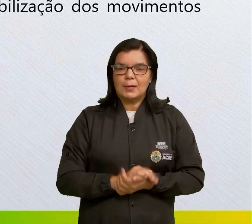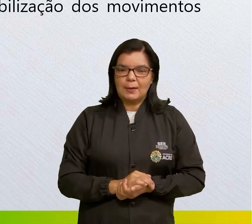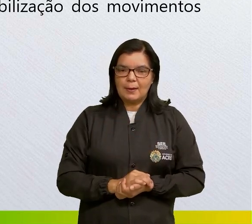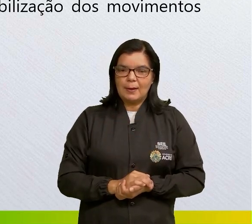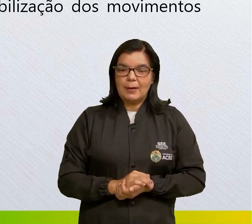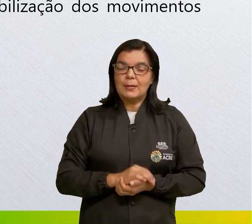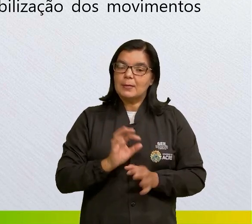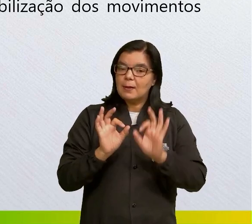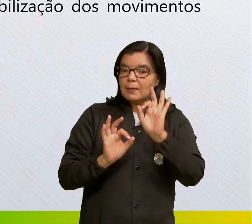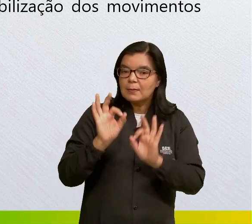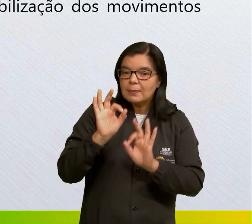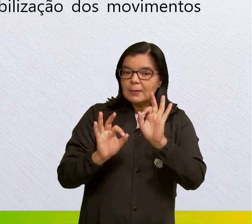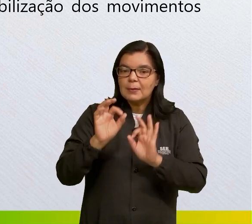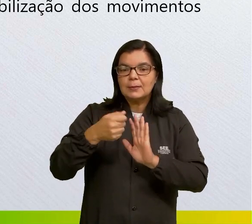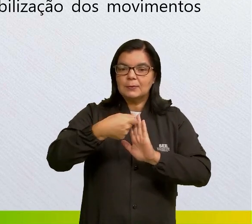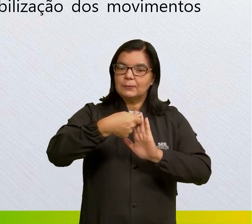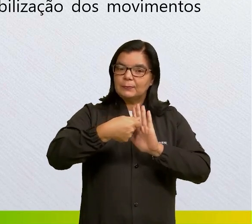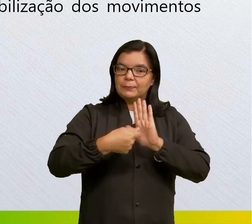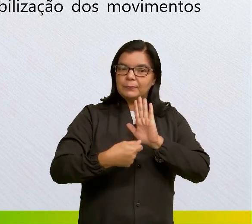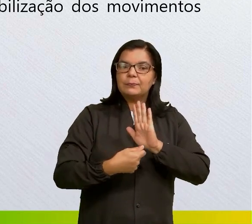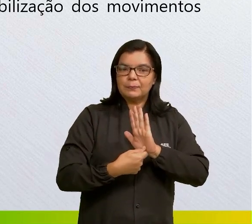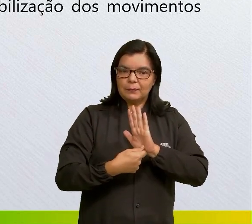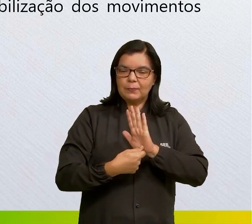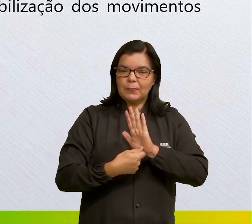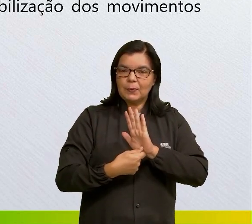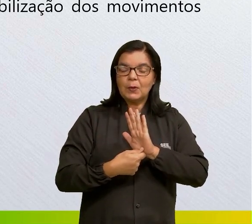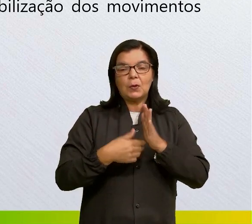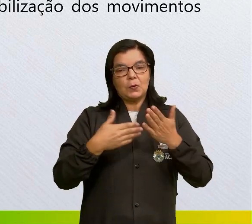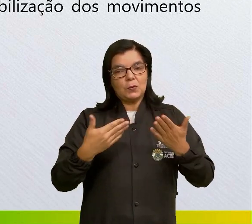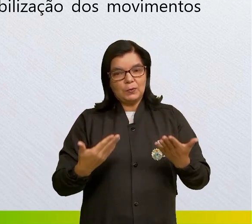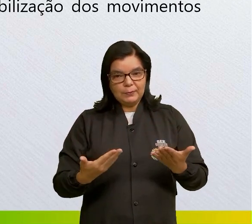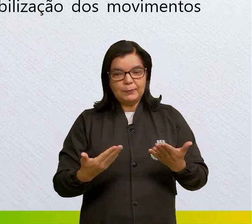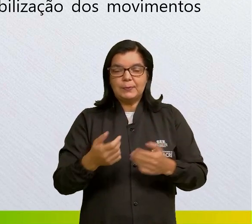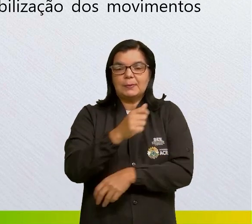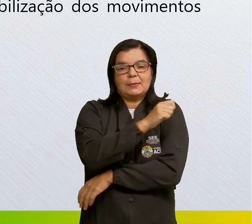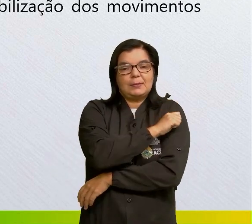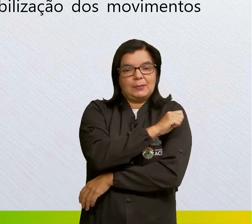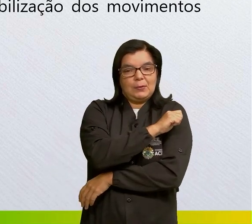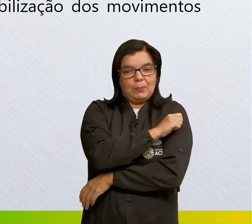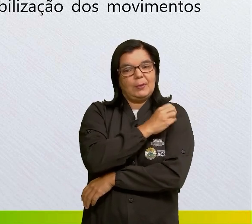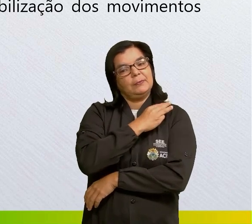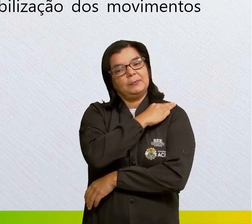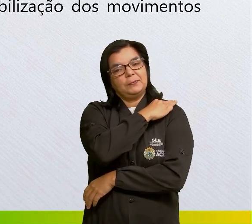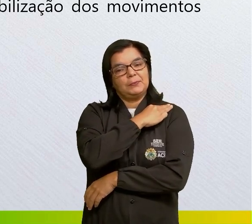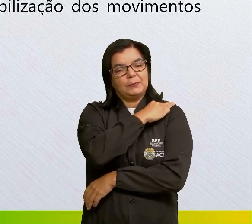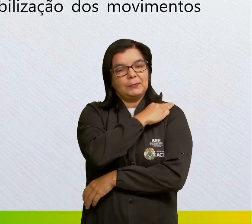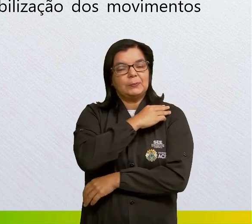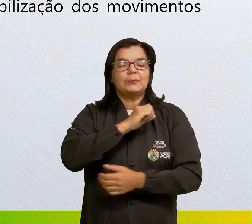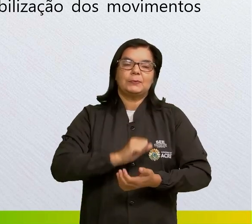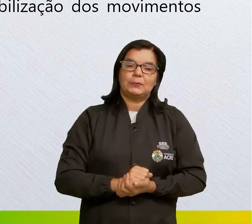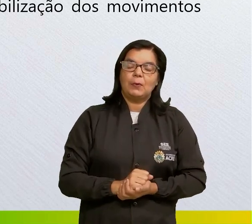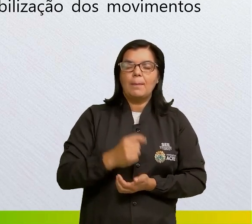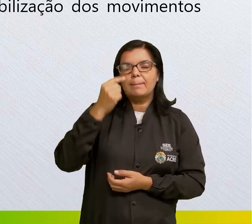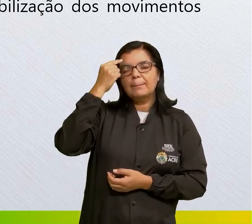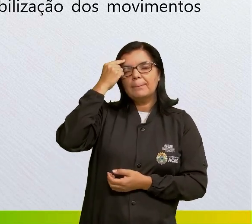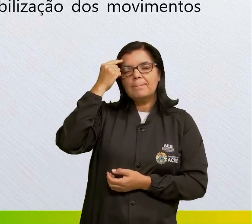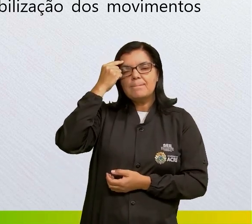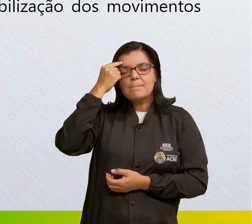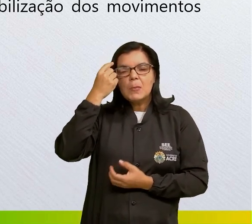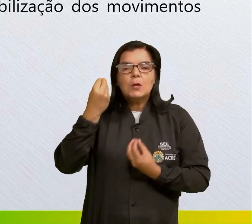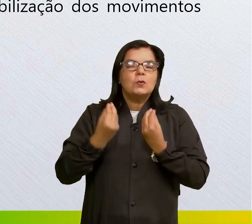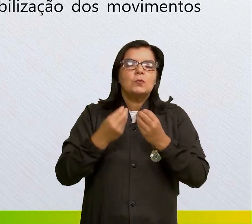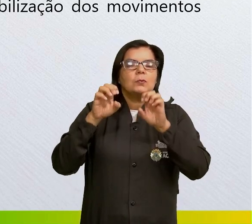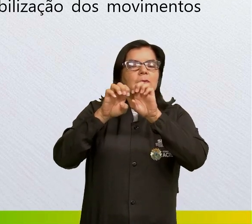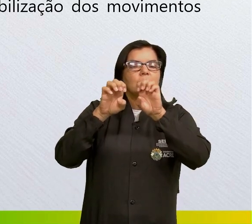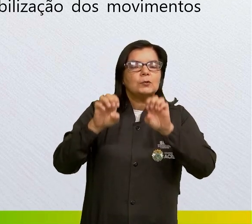você elabore uma redação. E como somos alunos do ensino médio, vamos pensar numa